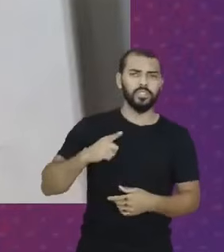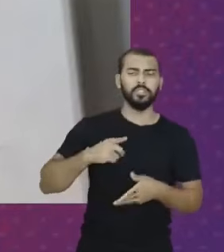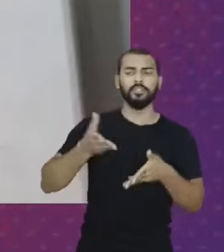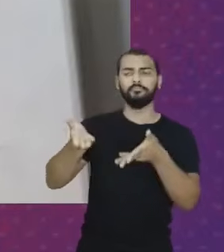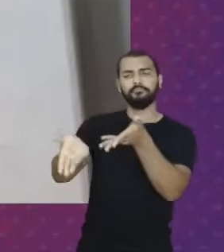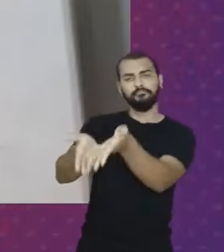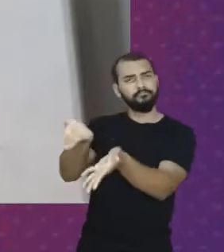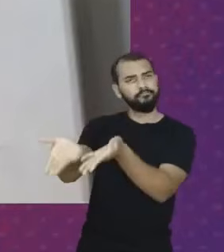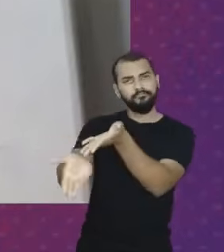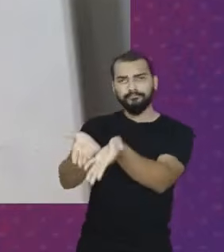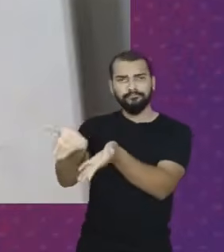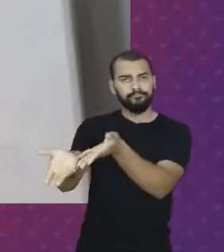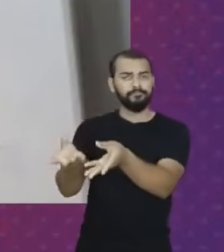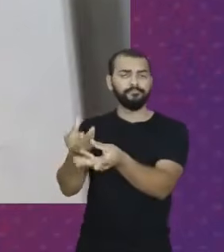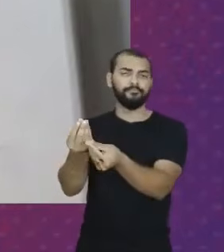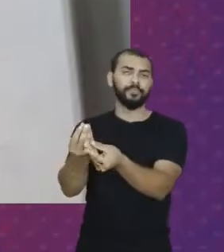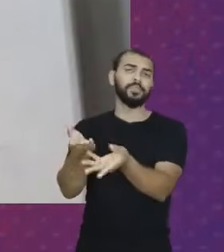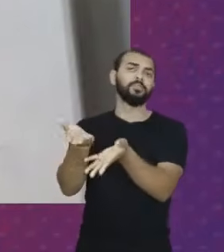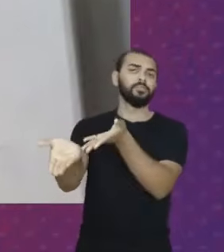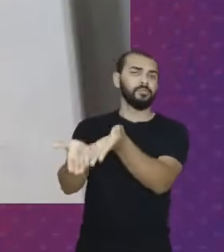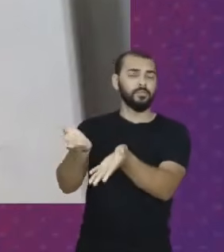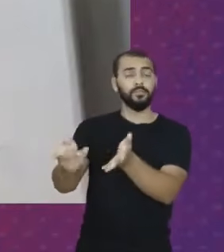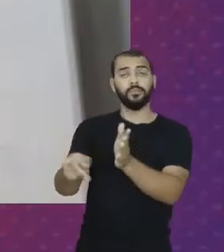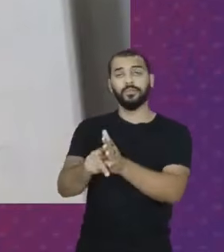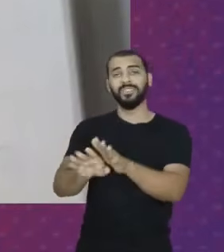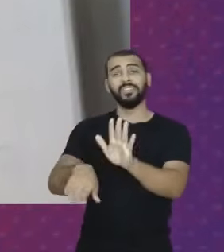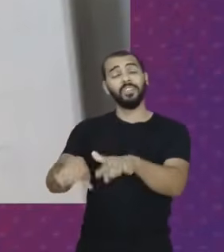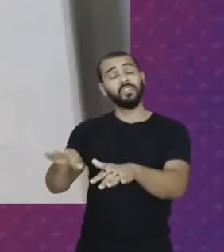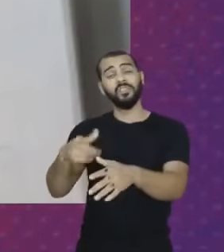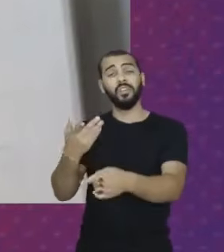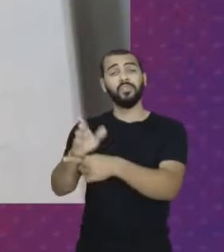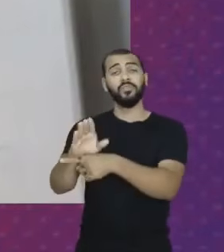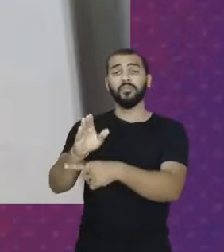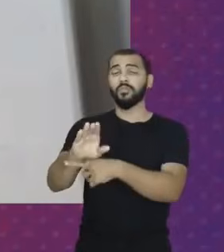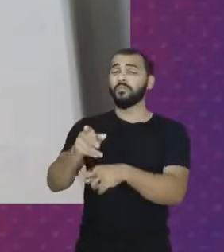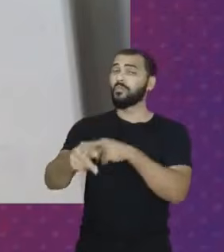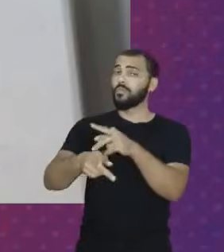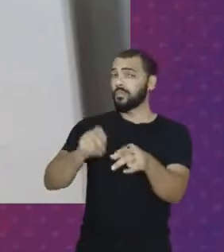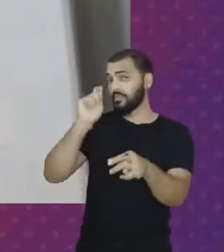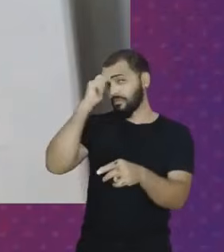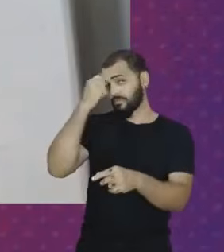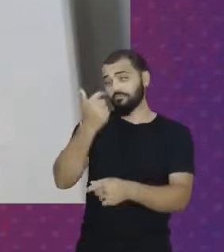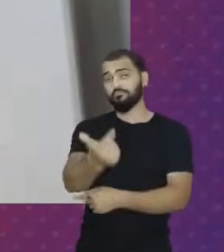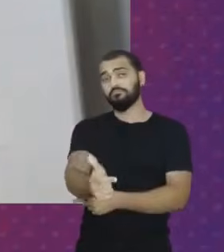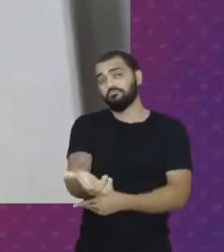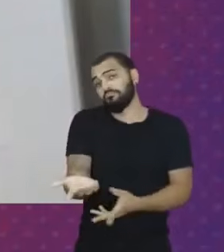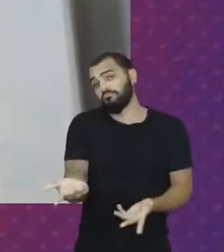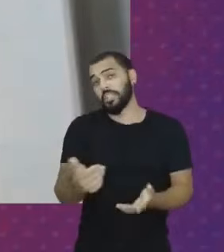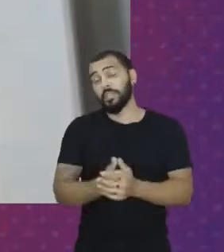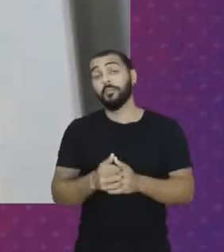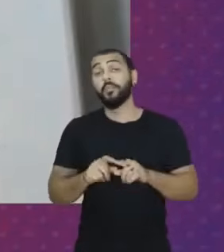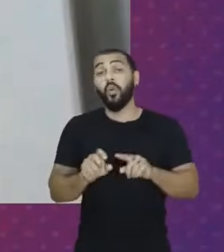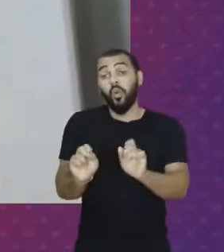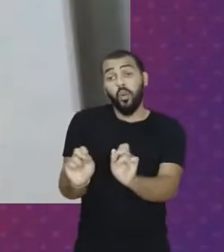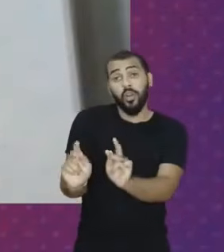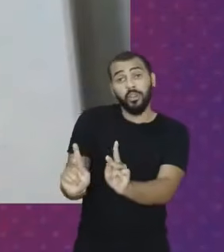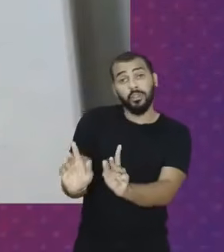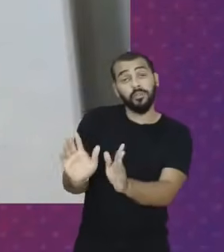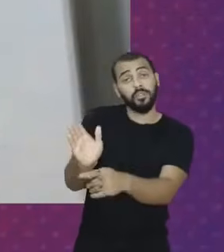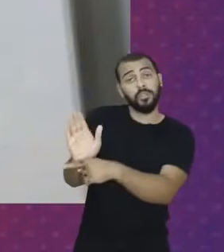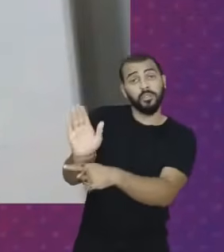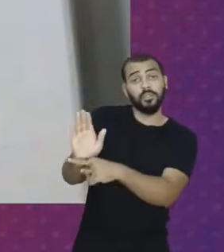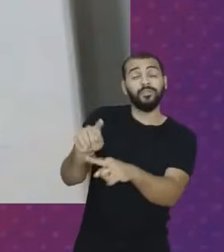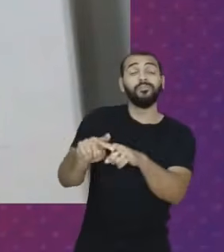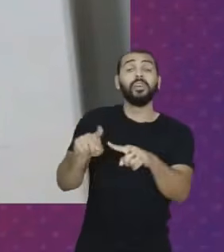voltadas para iniciativas que de repente não favorecem essa população. E que tudo bem que as pessoas façam essa destinação, mas os